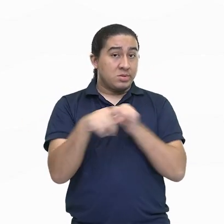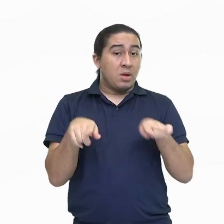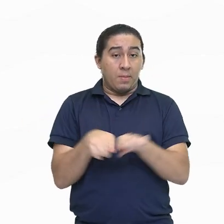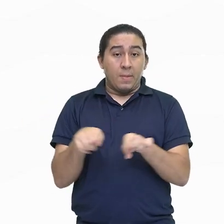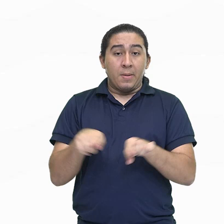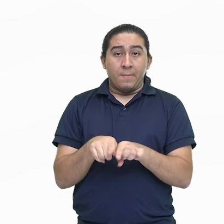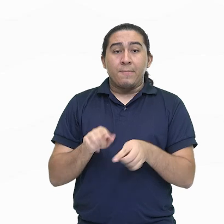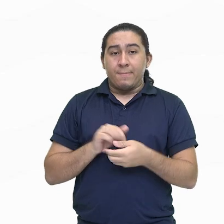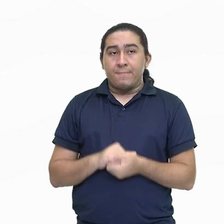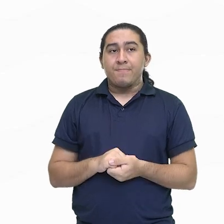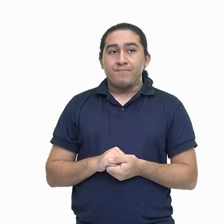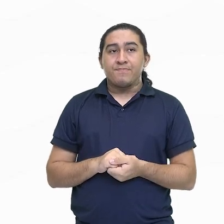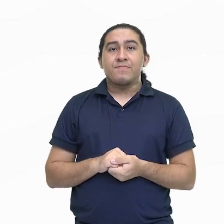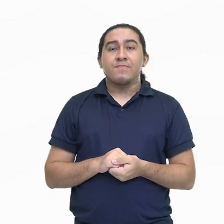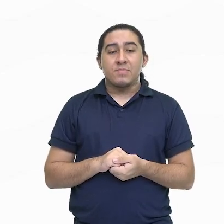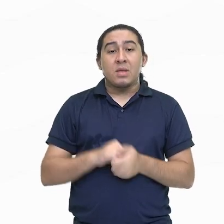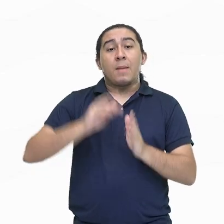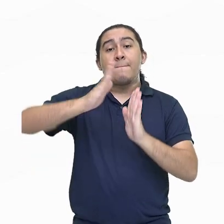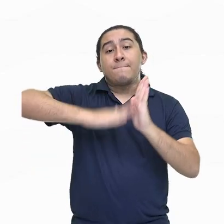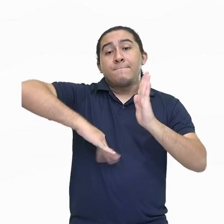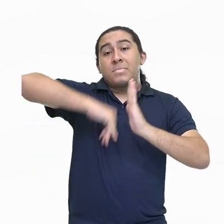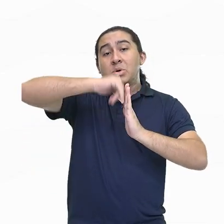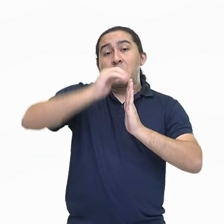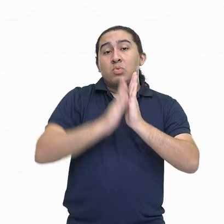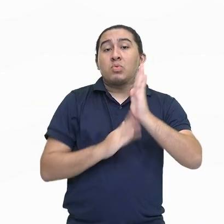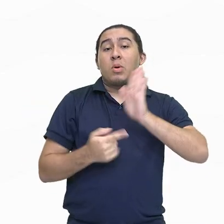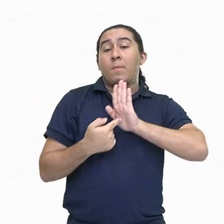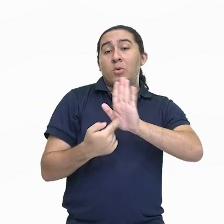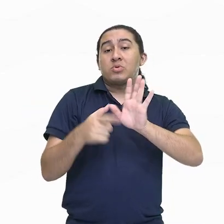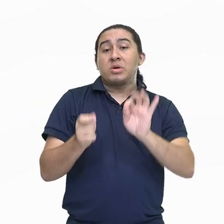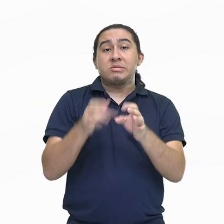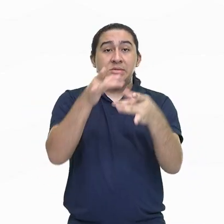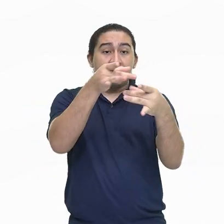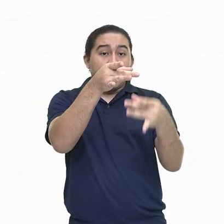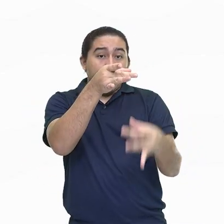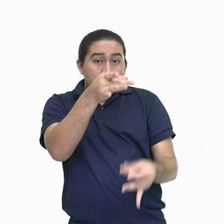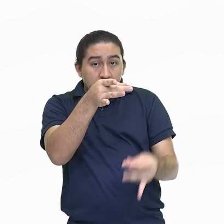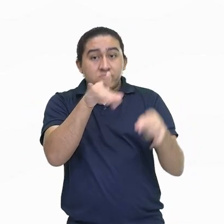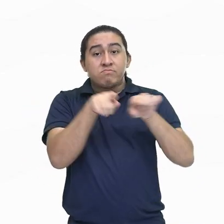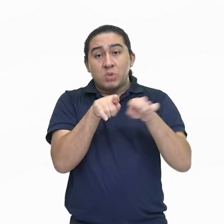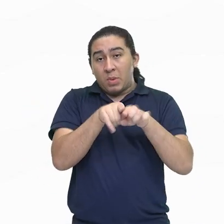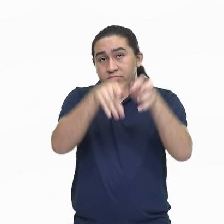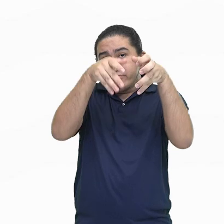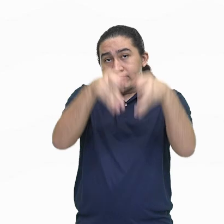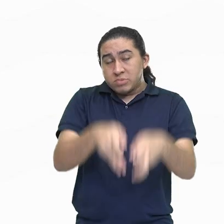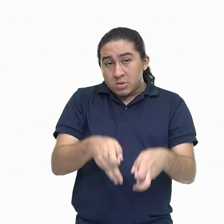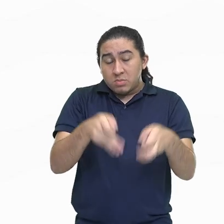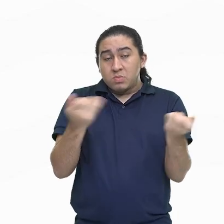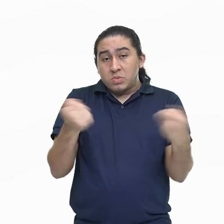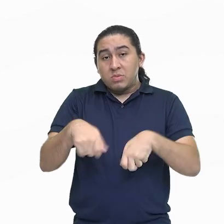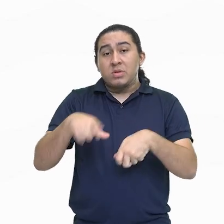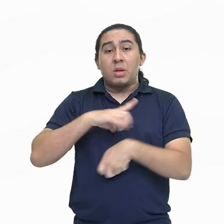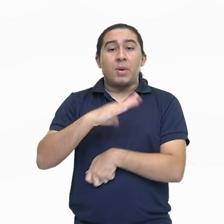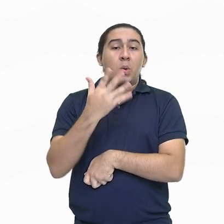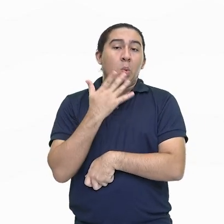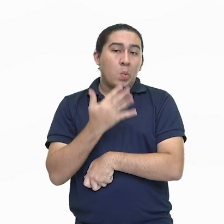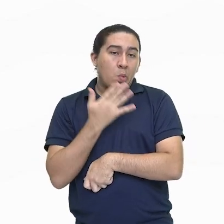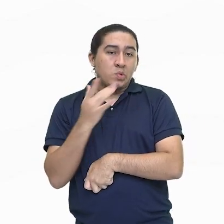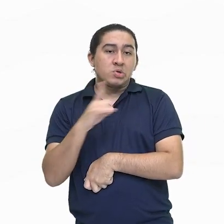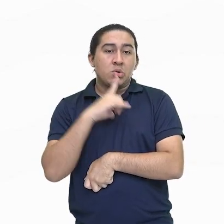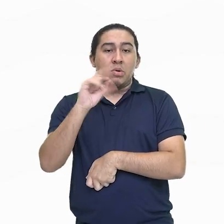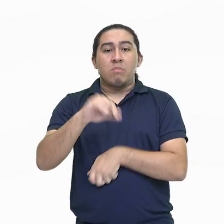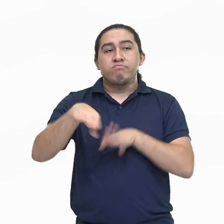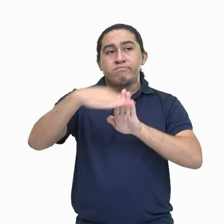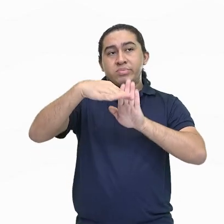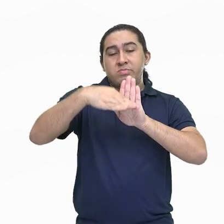As pinturas mostravam harmonia e rigor nos detalhes. No que diz respeito às cores, seguia-se o seguinte